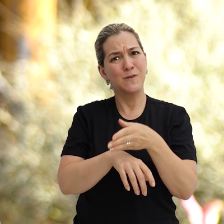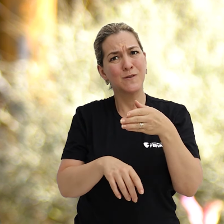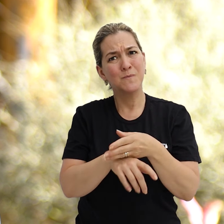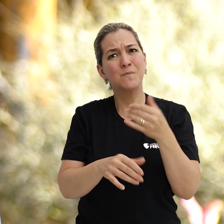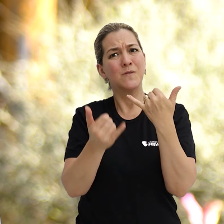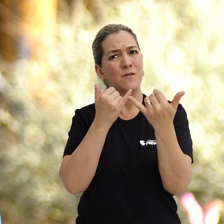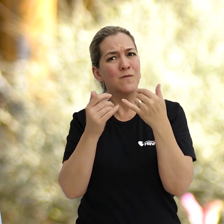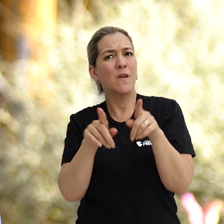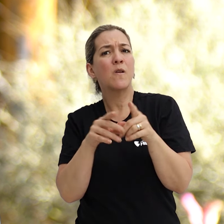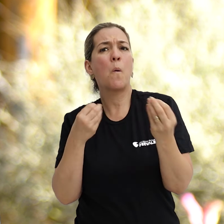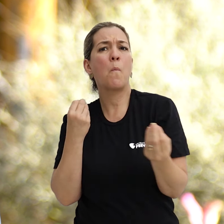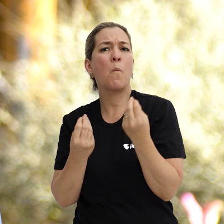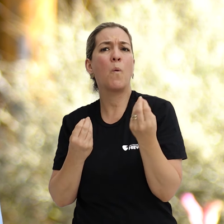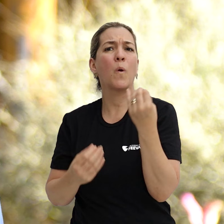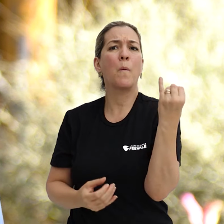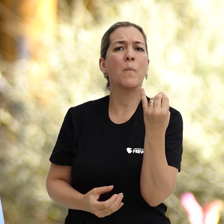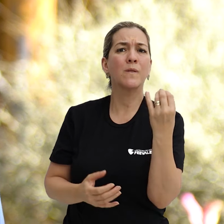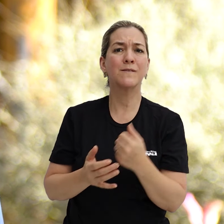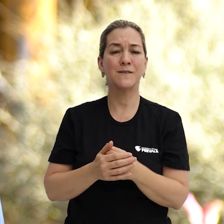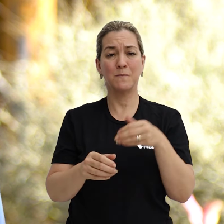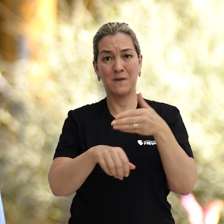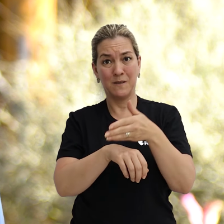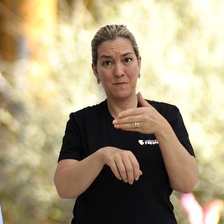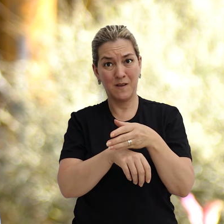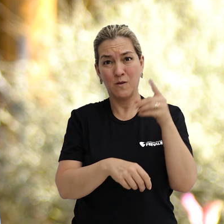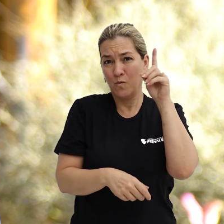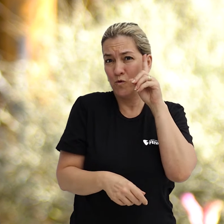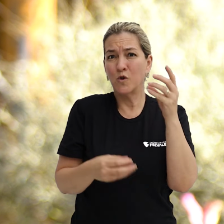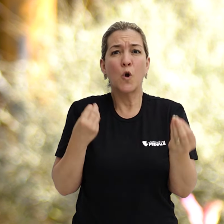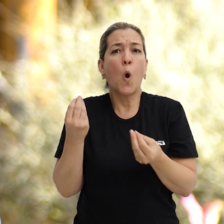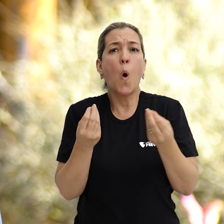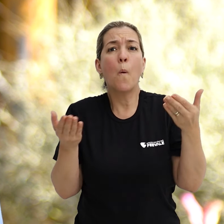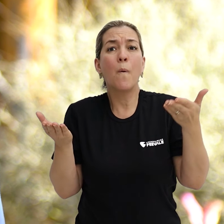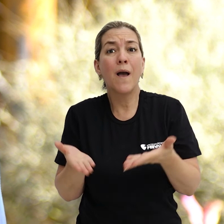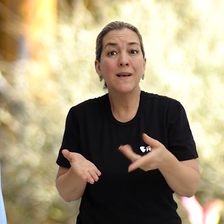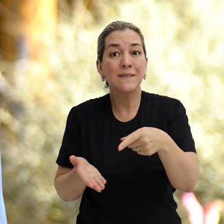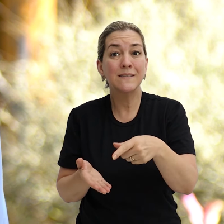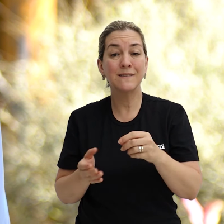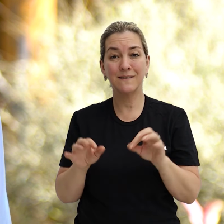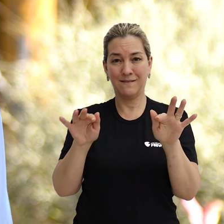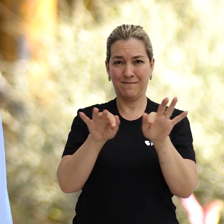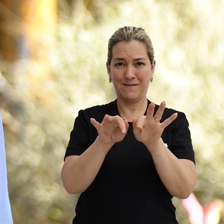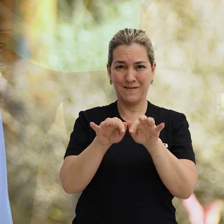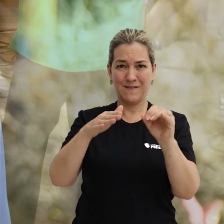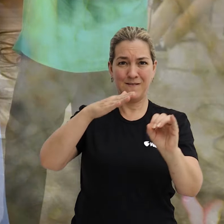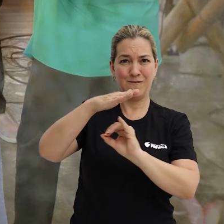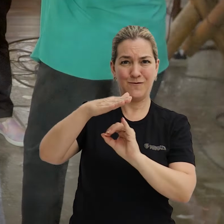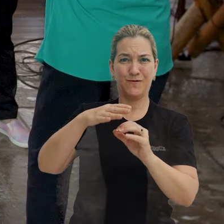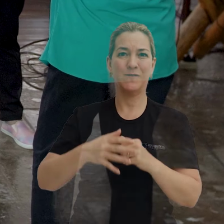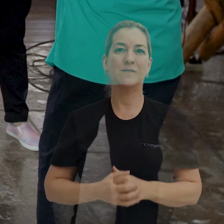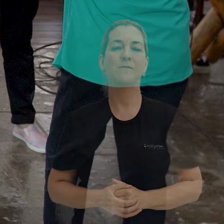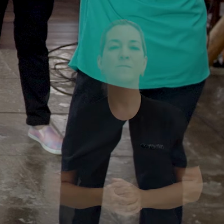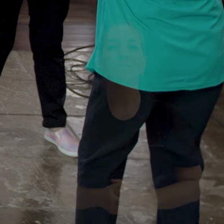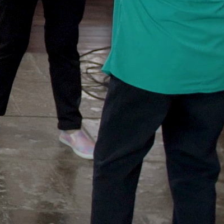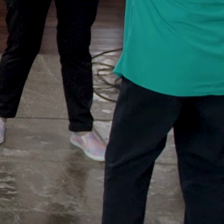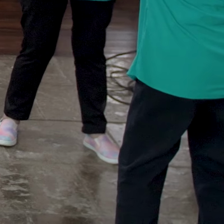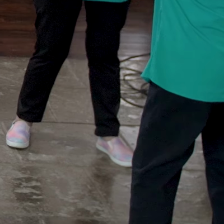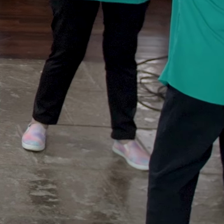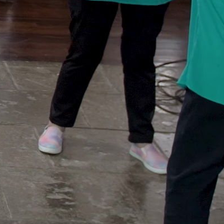dessas atividades, são muito importantes participar de um dia como este nesta instituição.